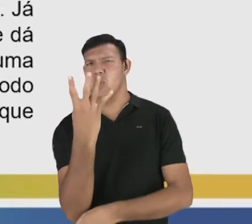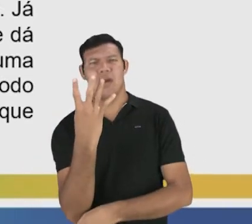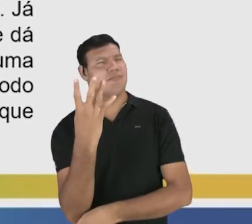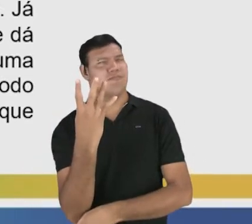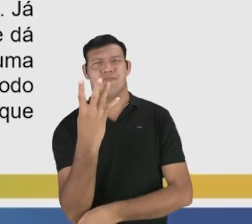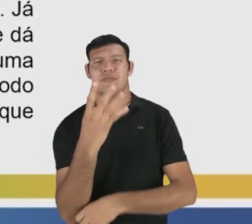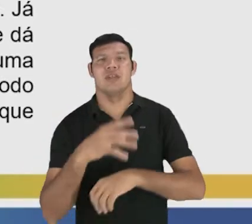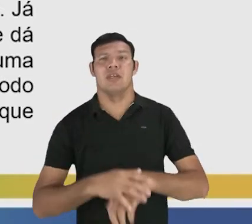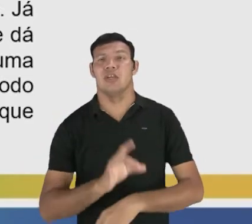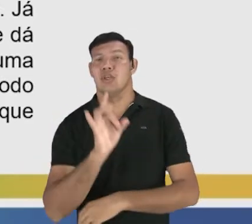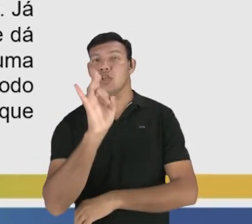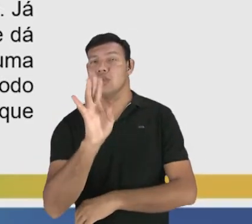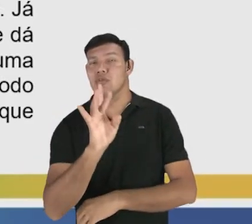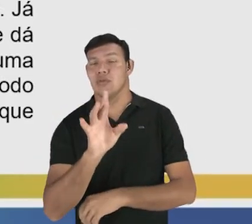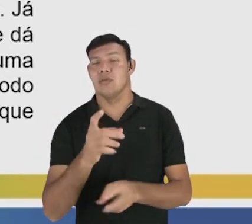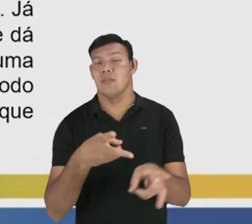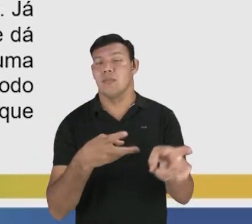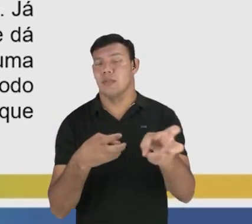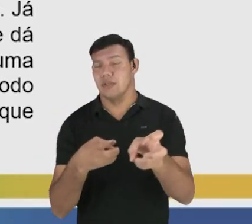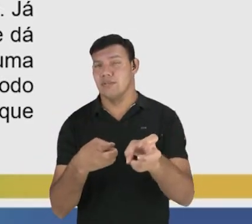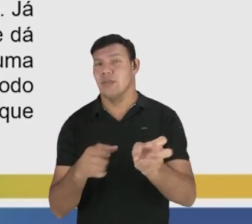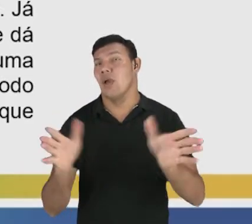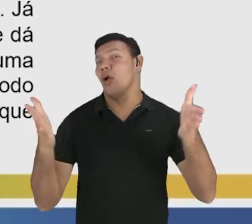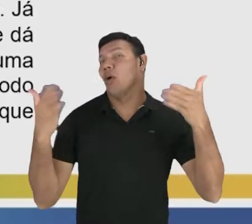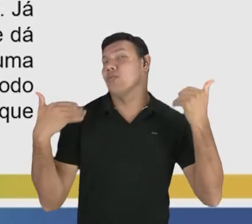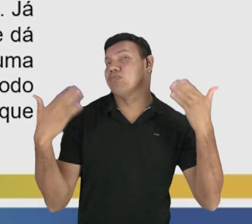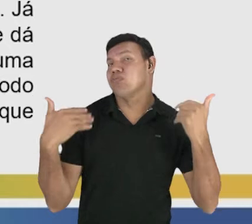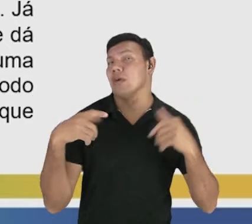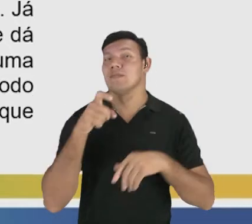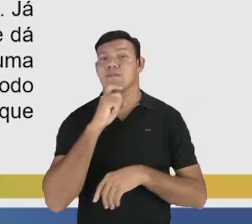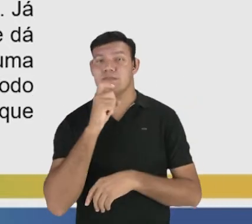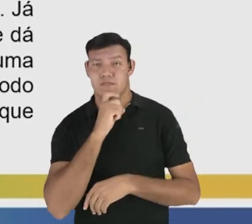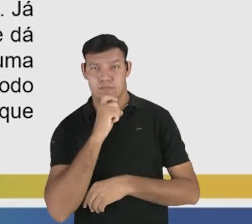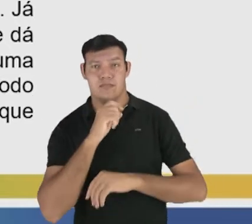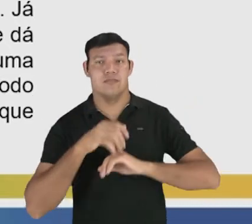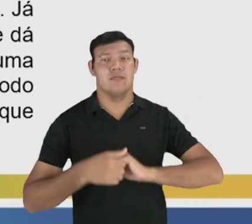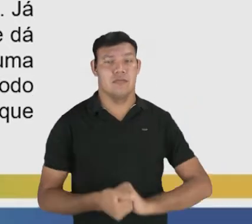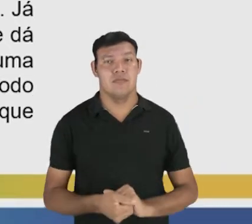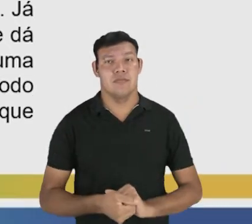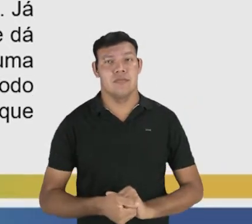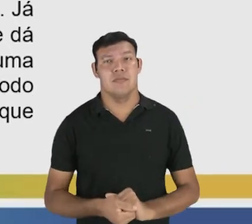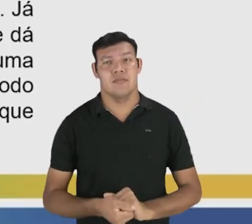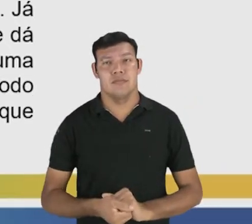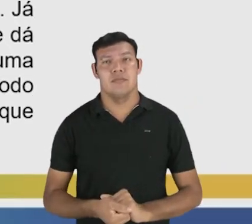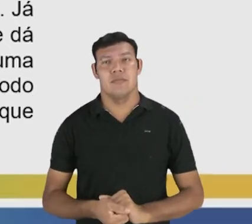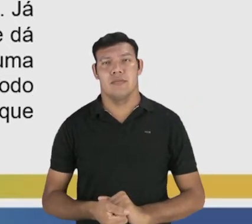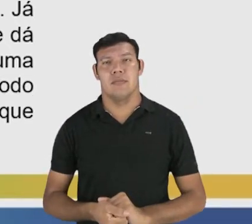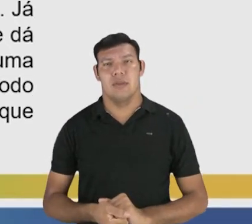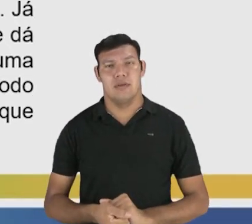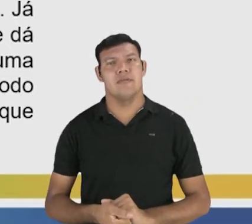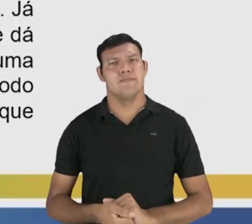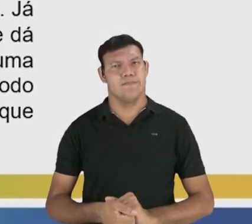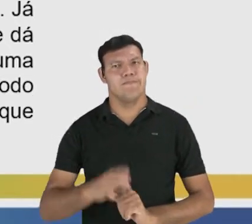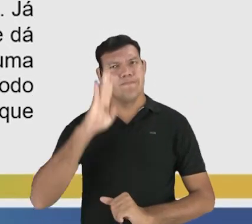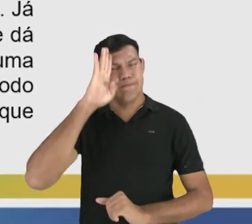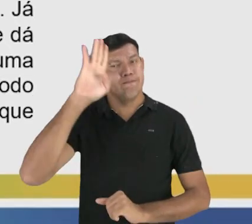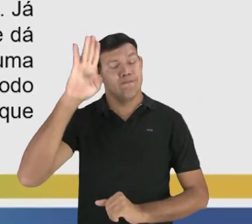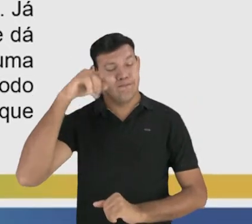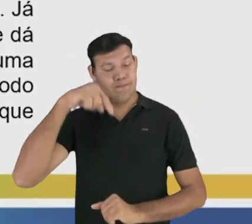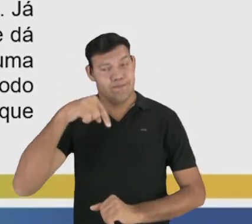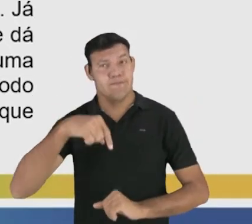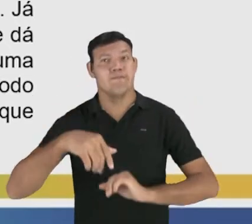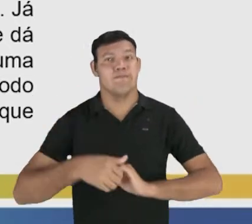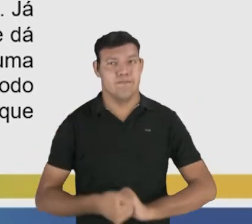consegue ver com bastante clareza o verão e o inverno acontecendo. E as estações, né, que mais predominam, como eu estava falando para